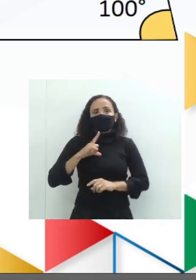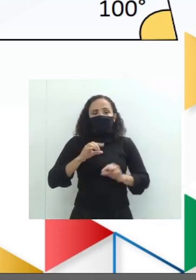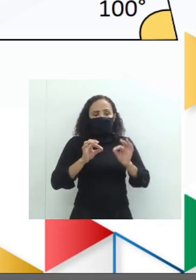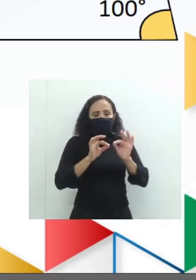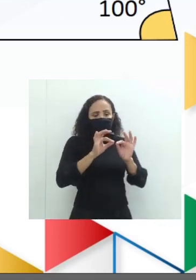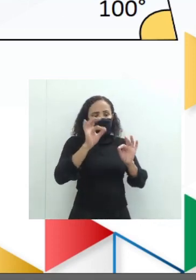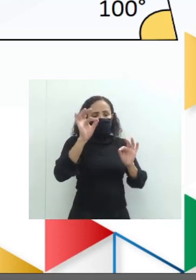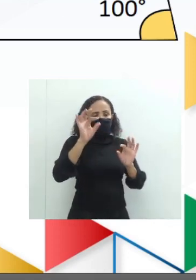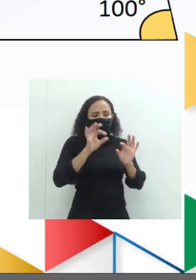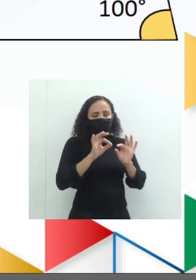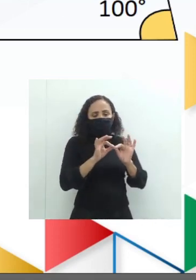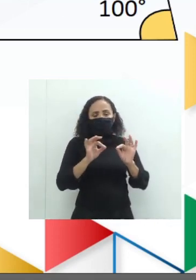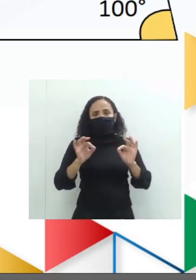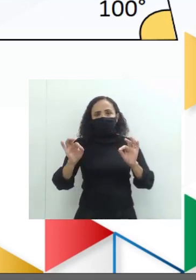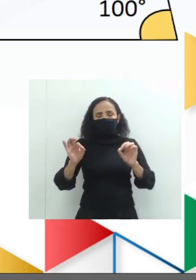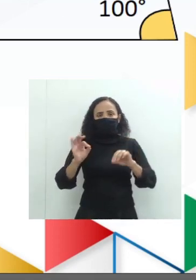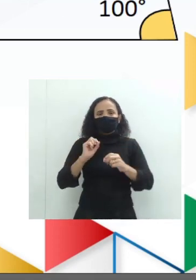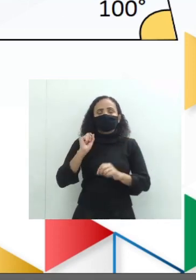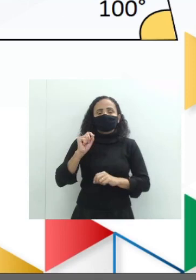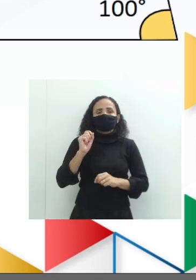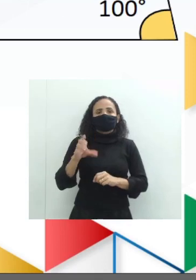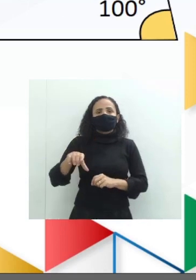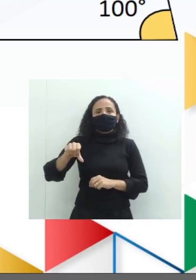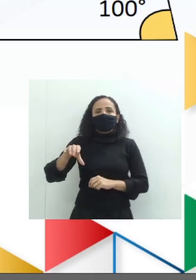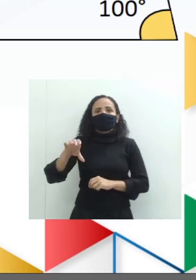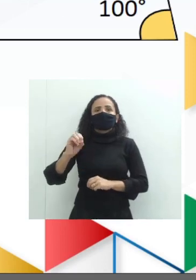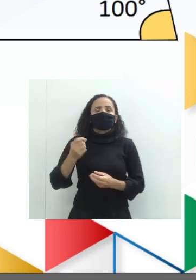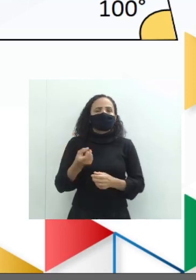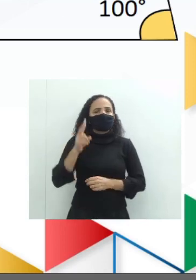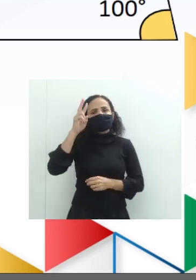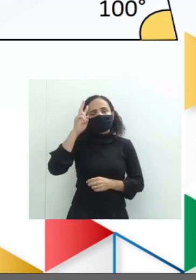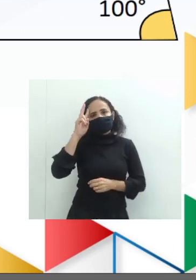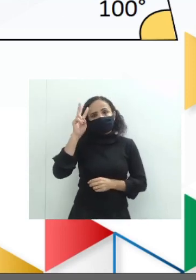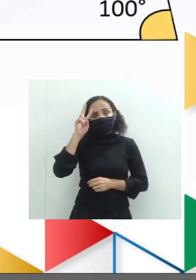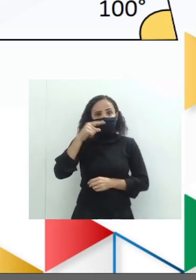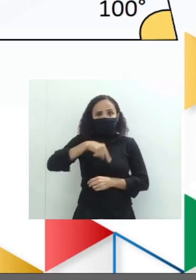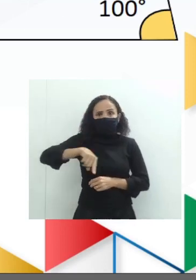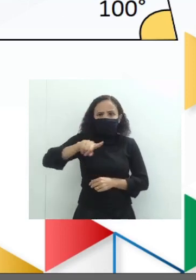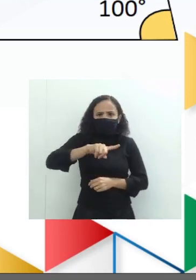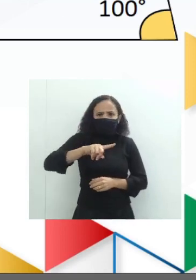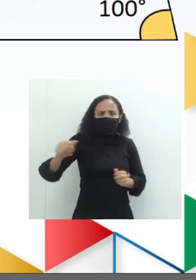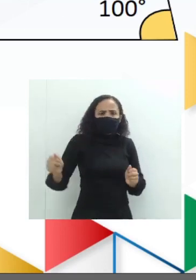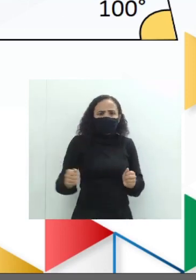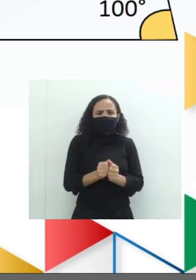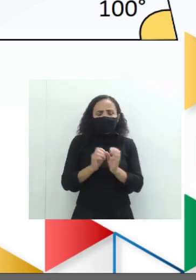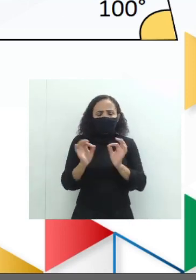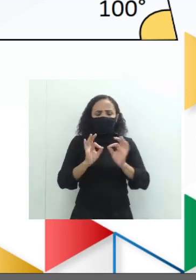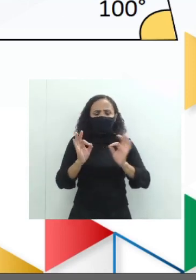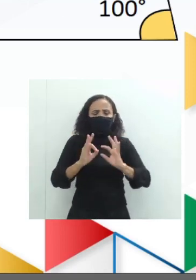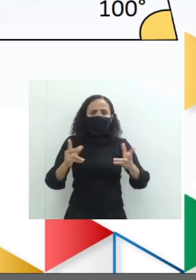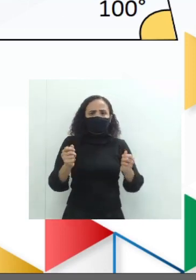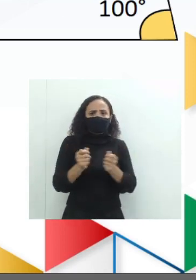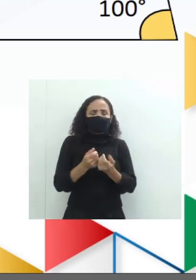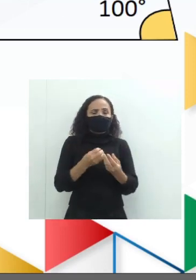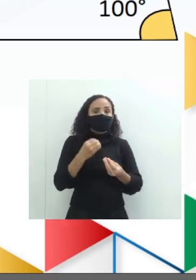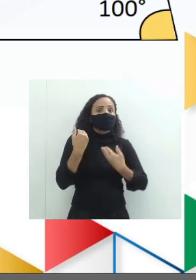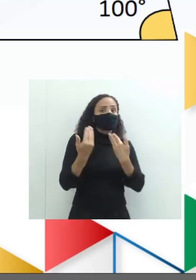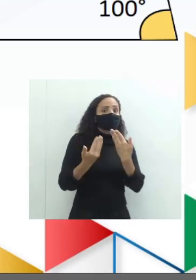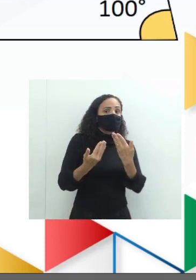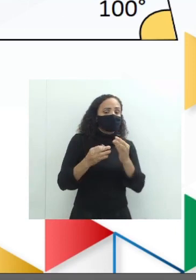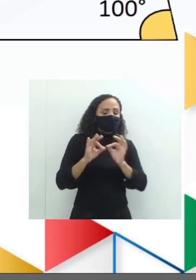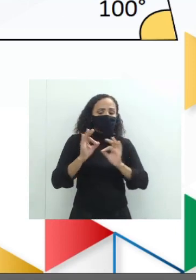ângulos maior que 90 graus. Lembra da condição lá, da classificação para esse triângulo? Quando ele